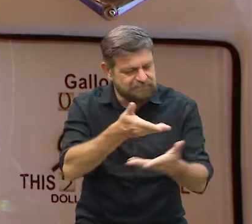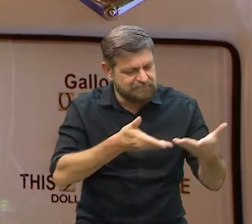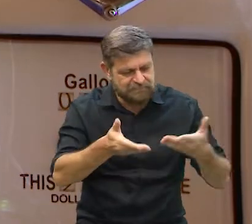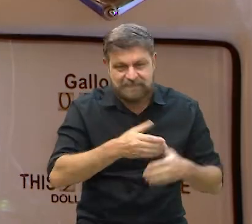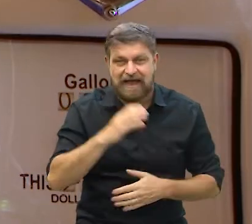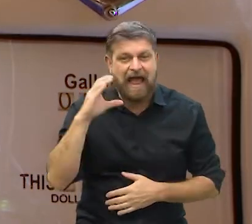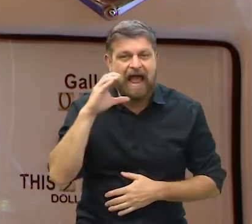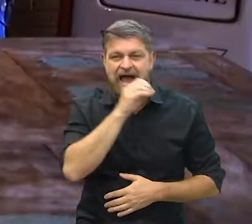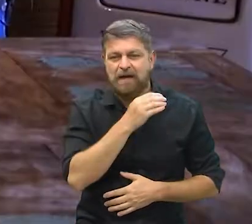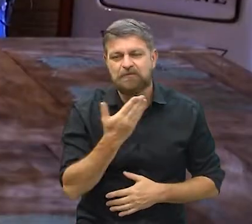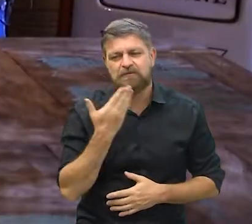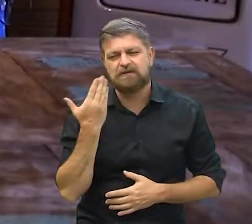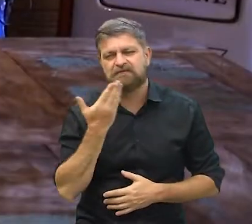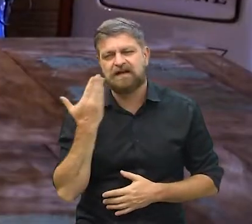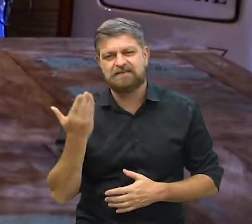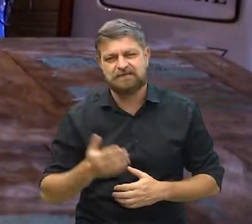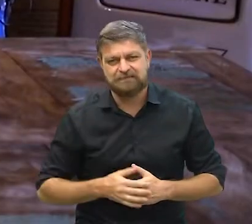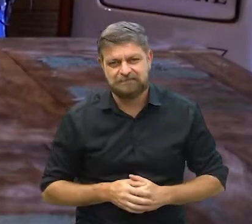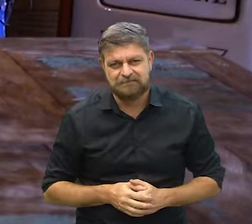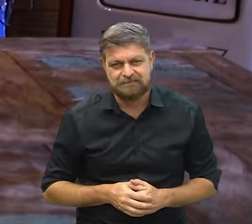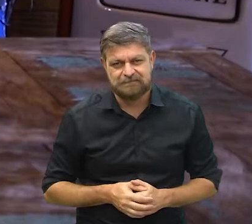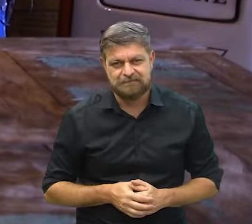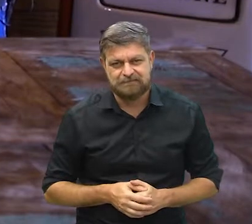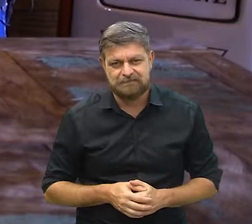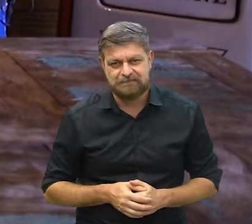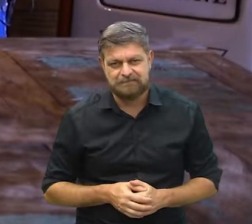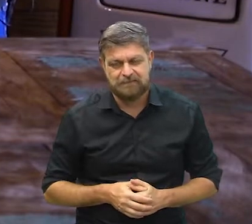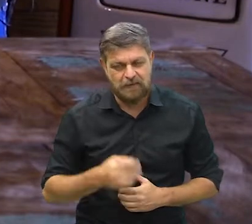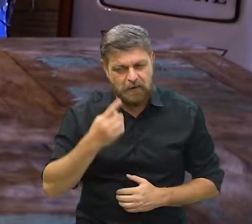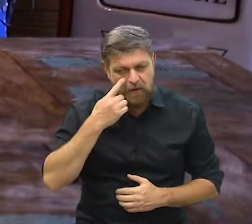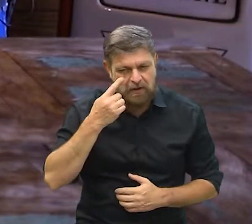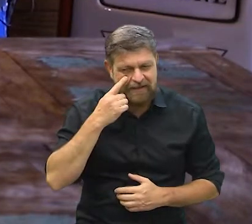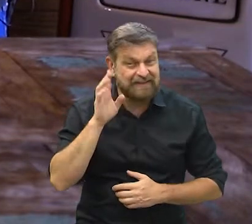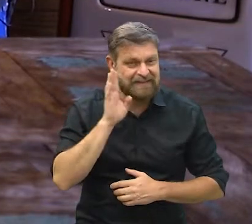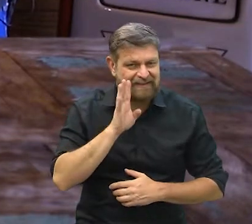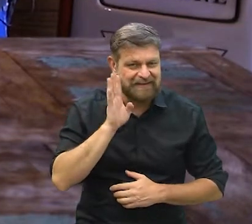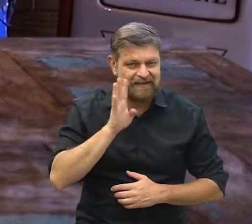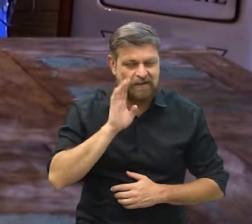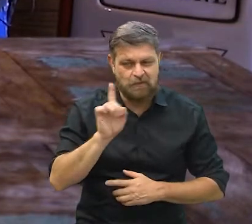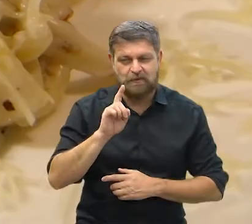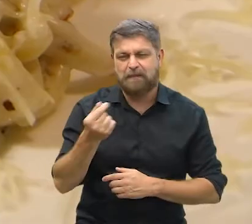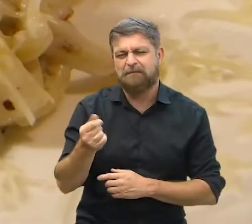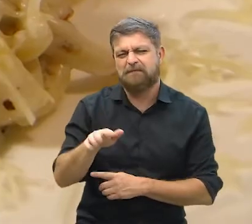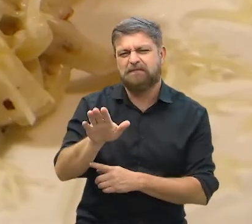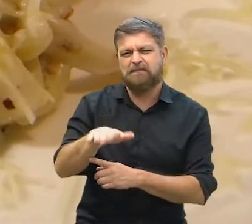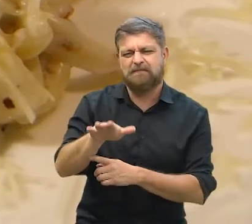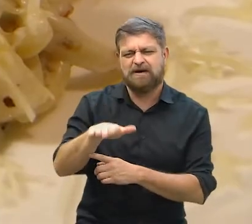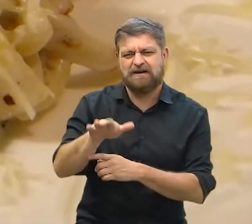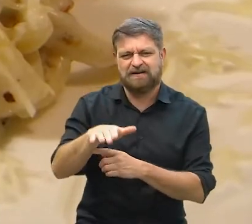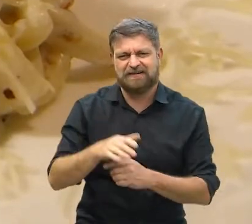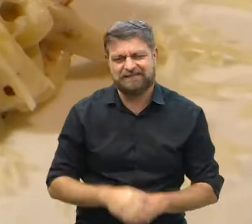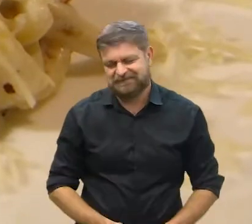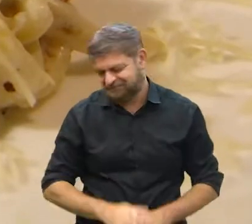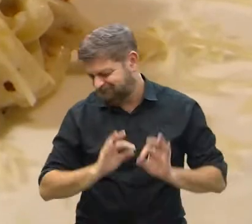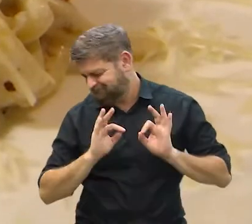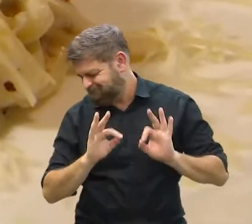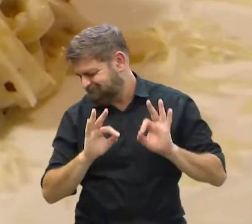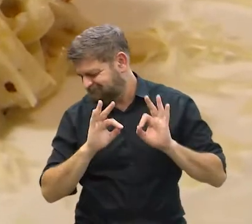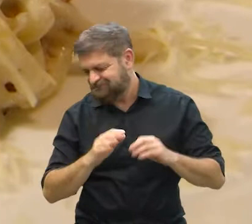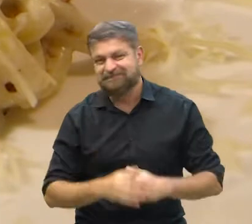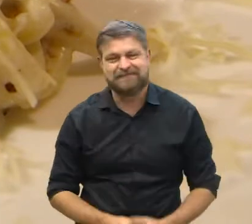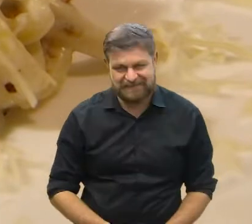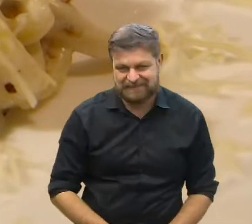e rápido, né? Esse macarrão para fazer. E olha só, mais legal ainda, e não é caro. Isso, cabe no seu